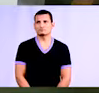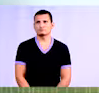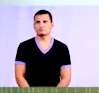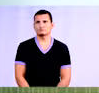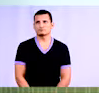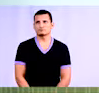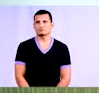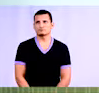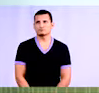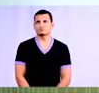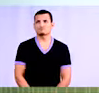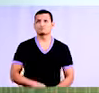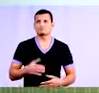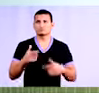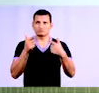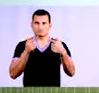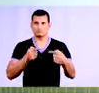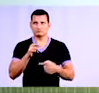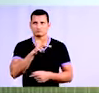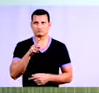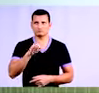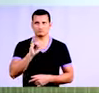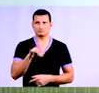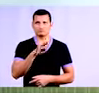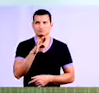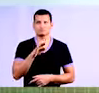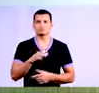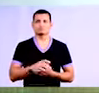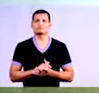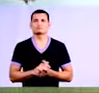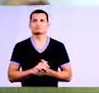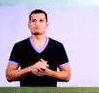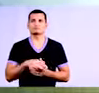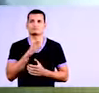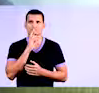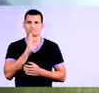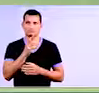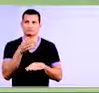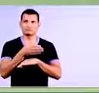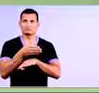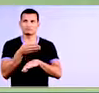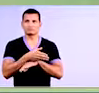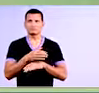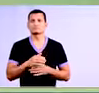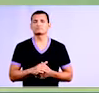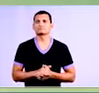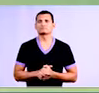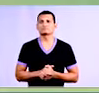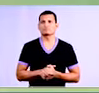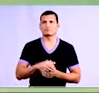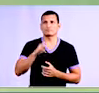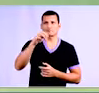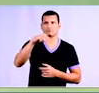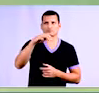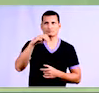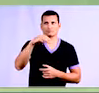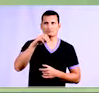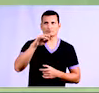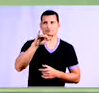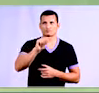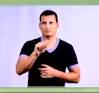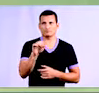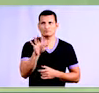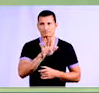Lançado o desafio do professor JB, respondam, participem. Vamos continuar aqui. A memória virtual é uma